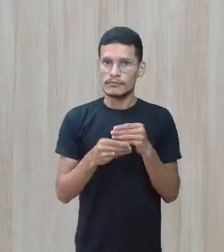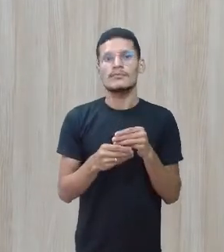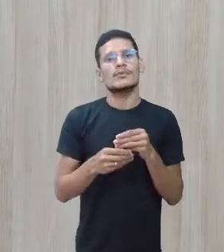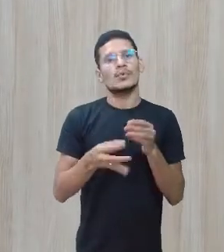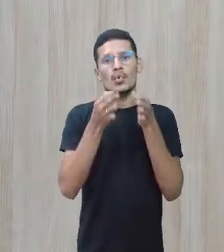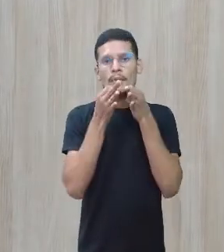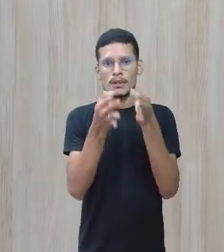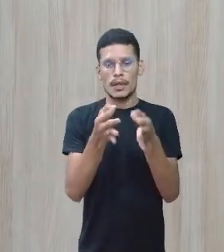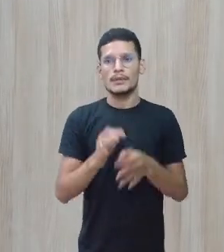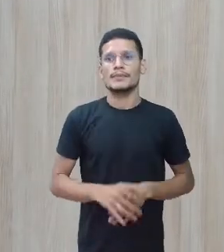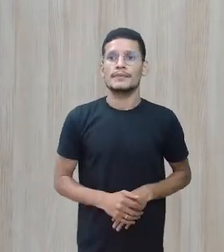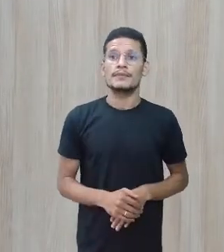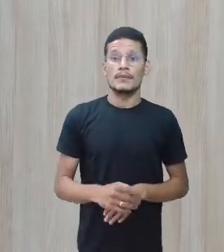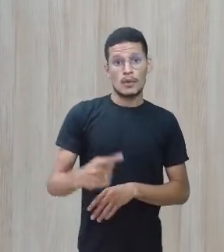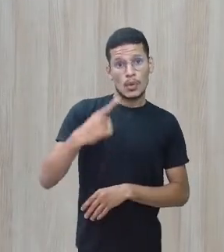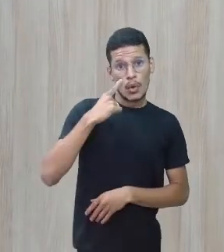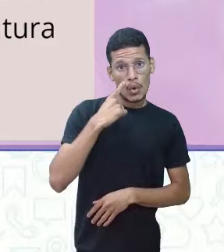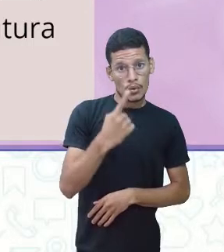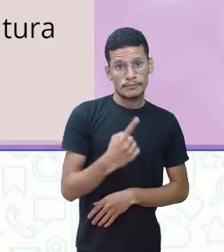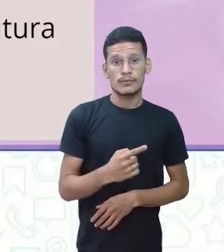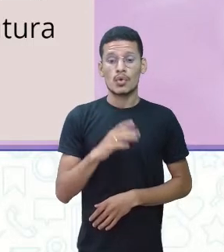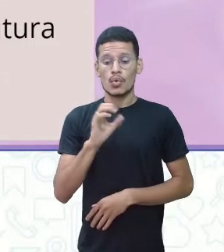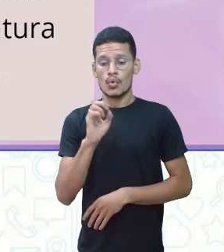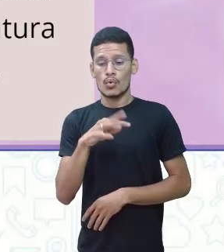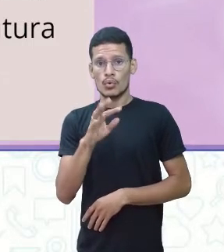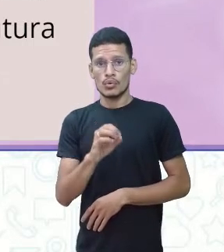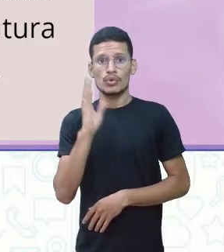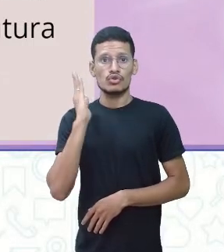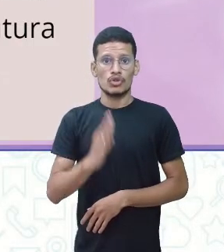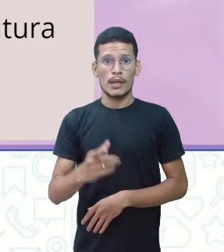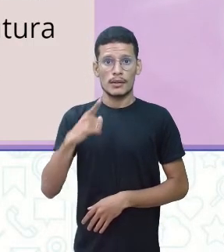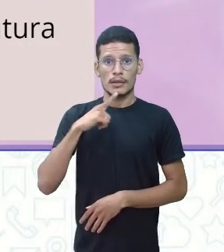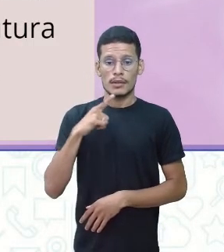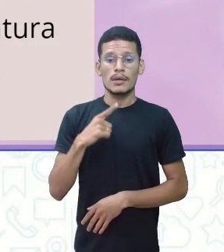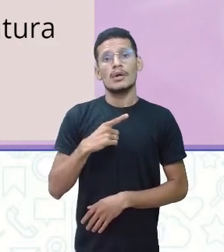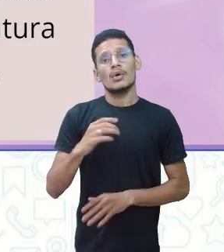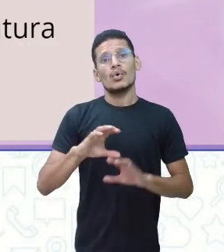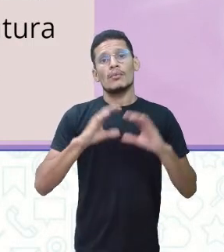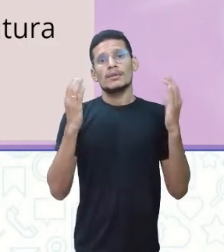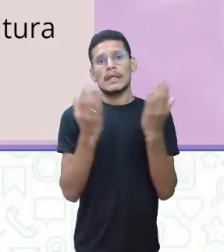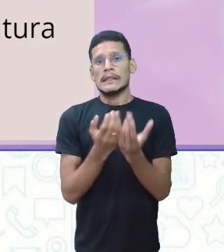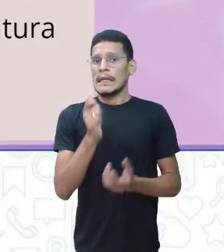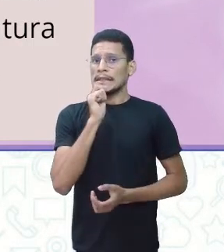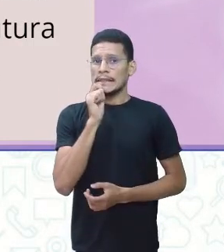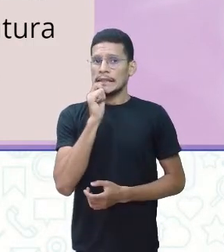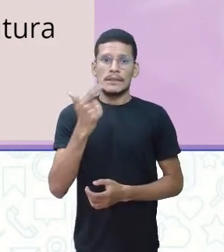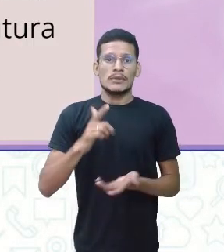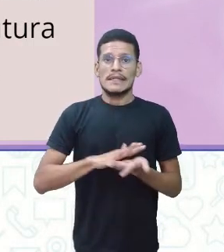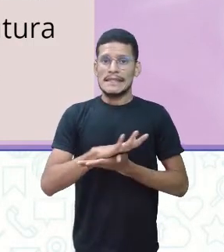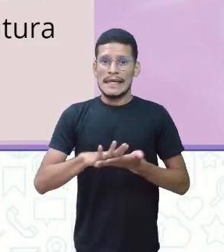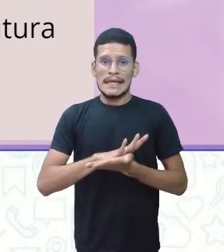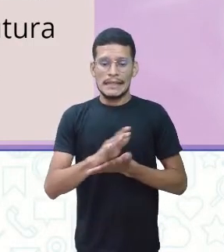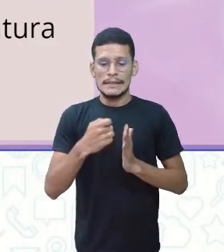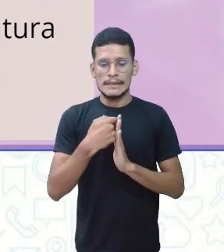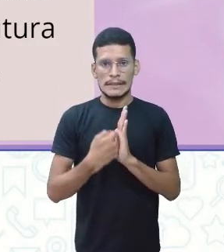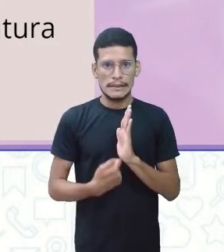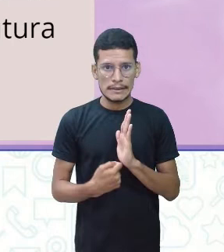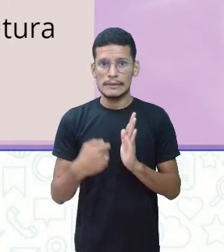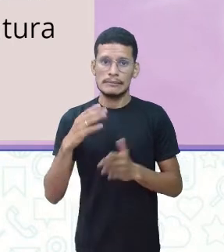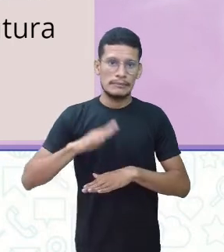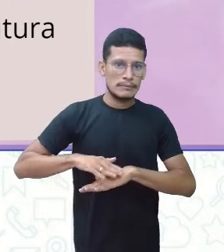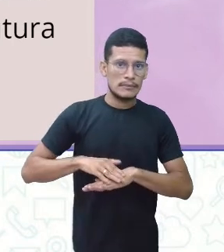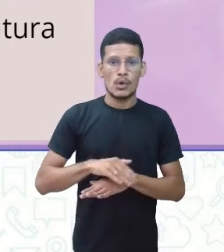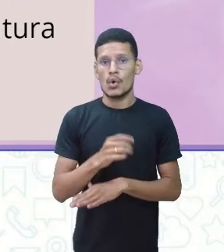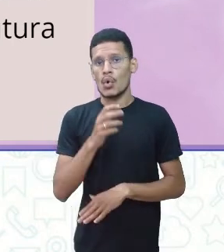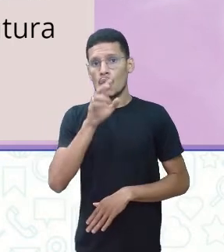comentário. Ó, o conto, ele já existia mesmo em comunidades que não tinham escrita, de maneira o quê? Oral, porque esse hábito